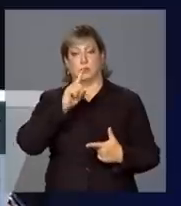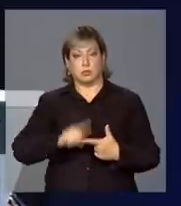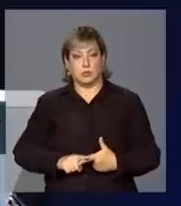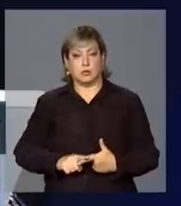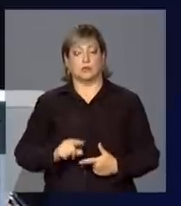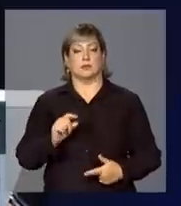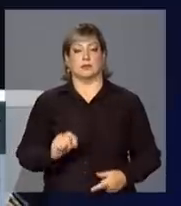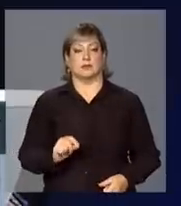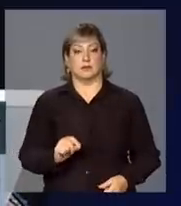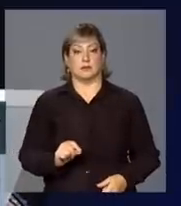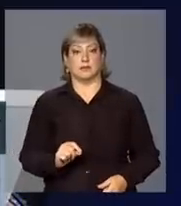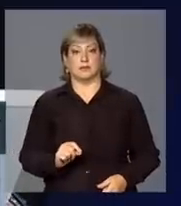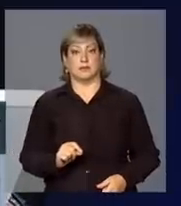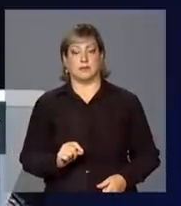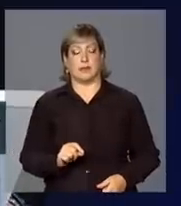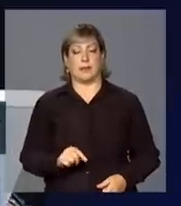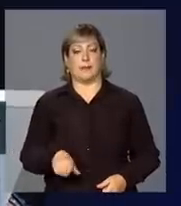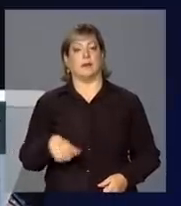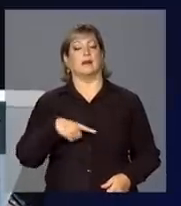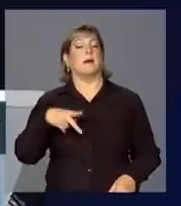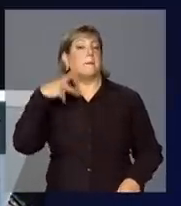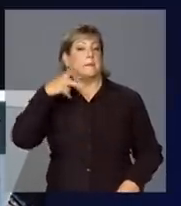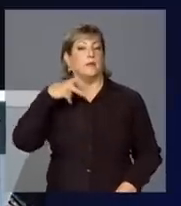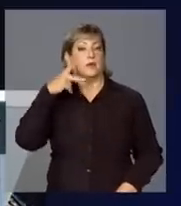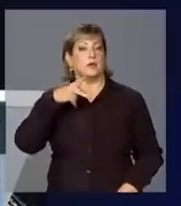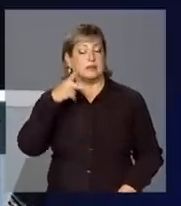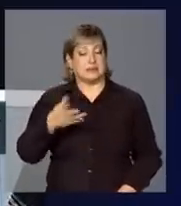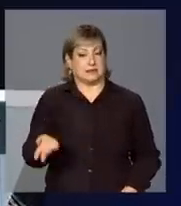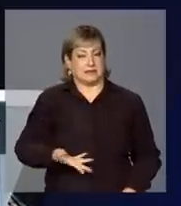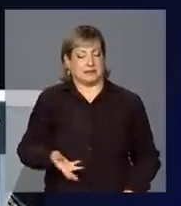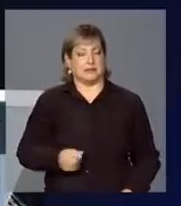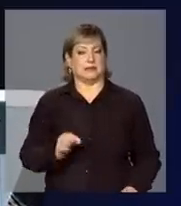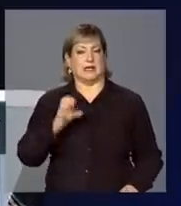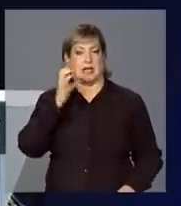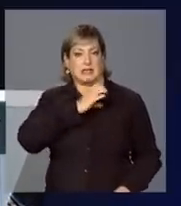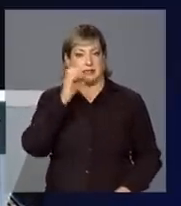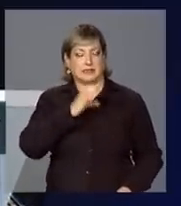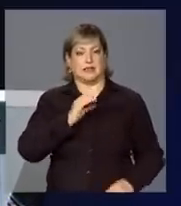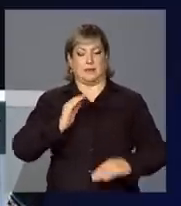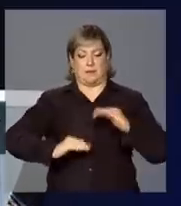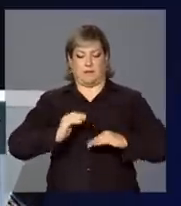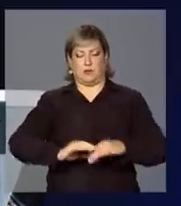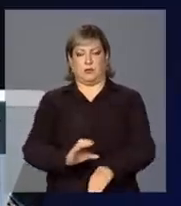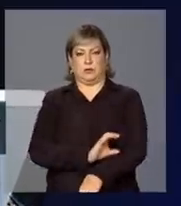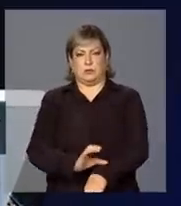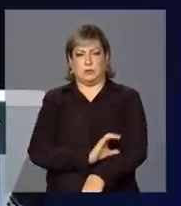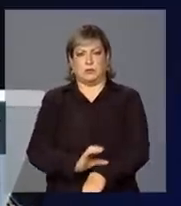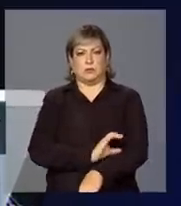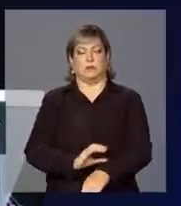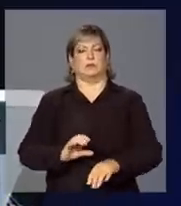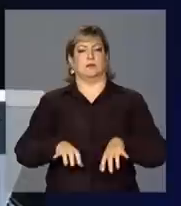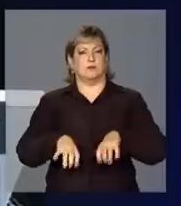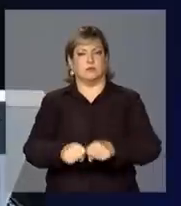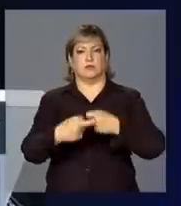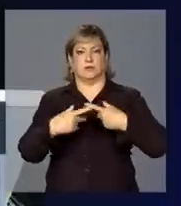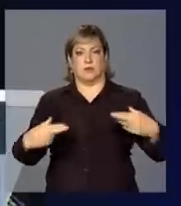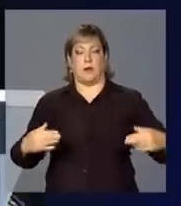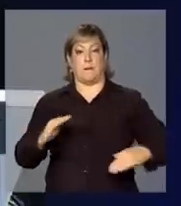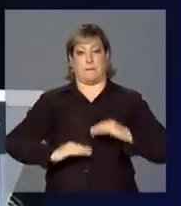é através de uma política acelerada de formação profissional e qualificação